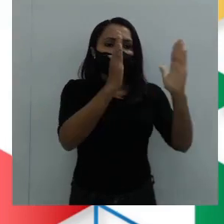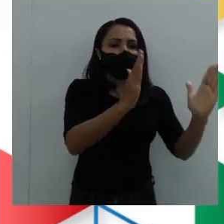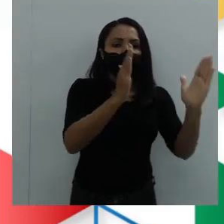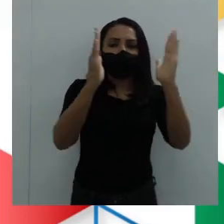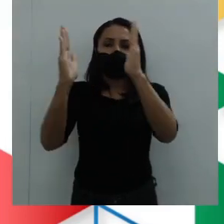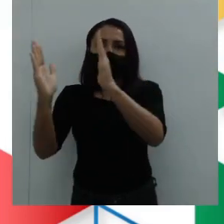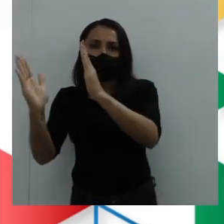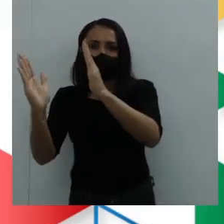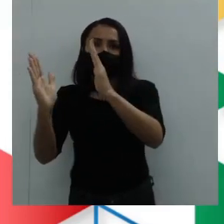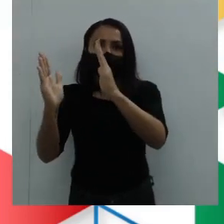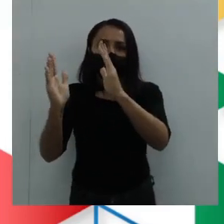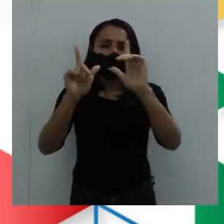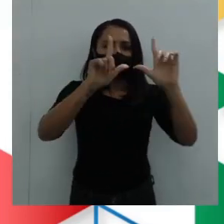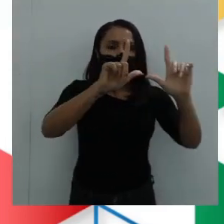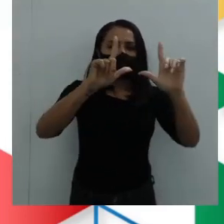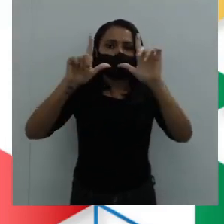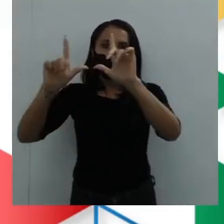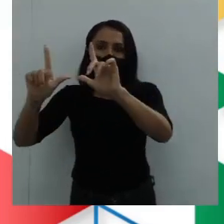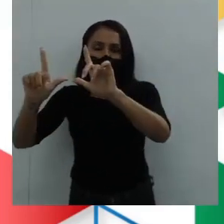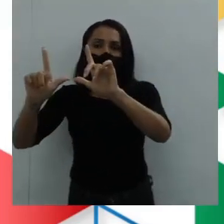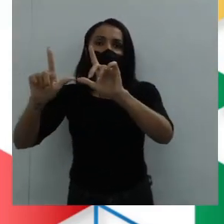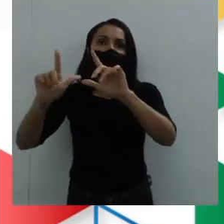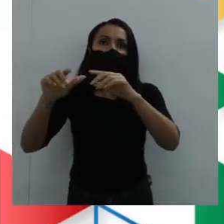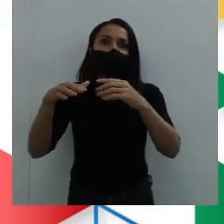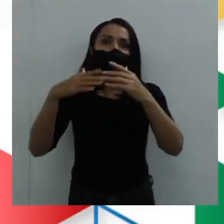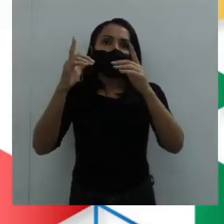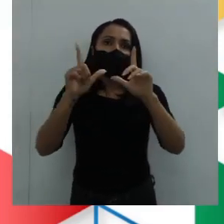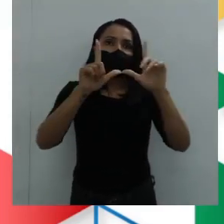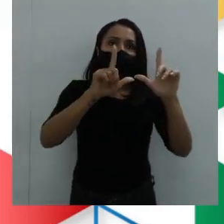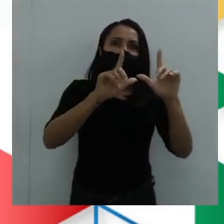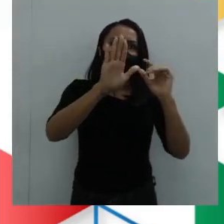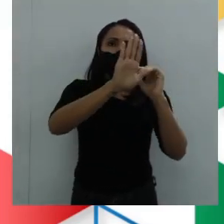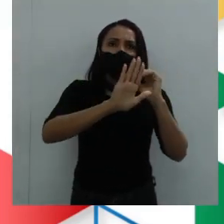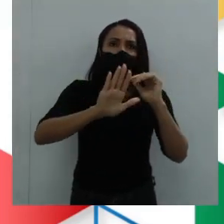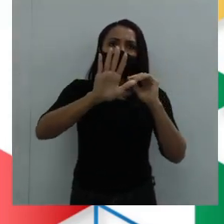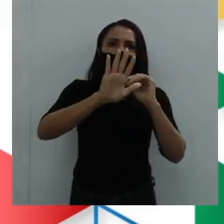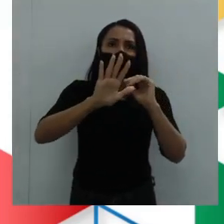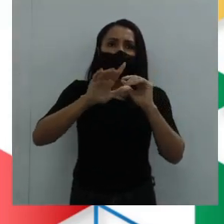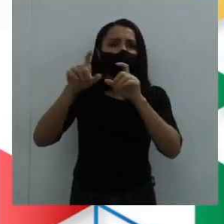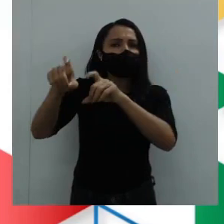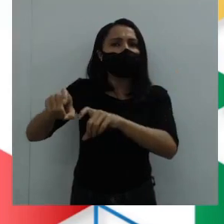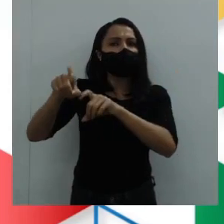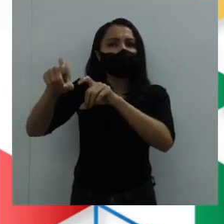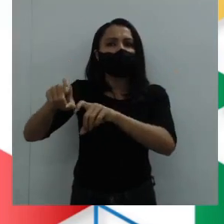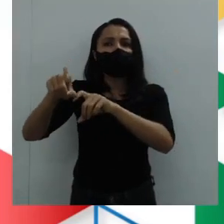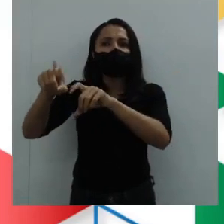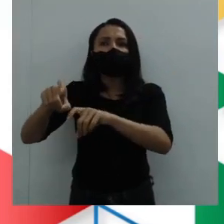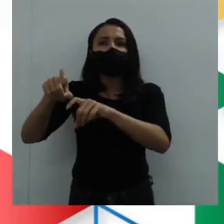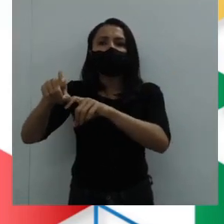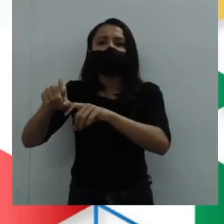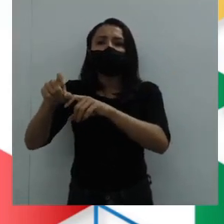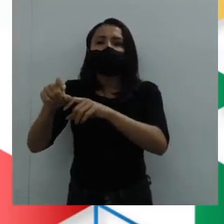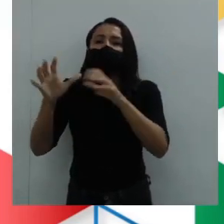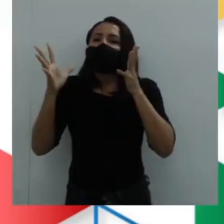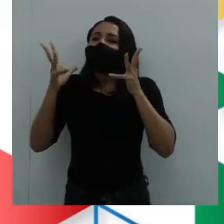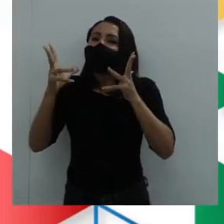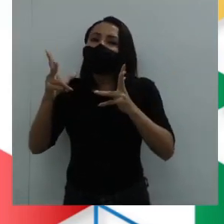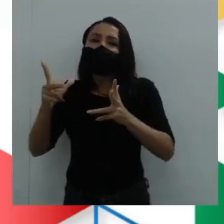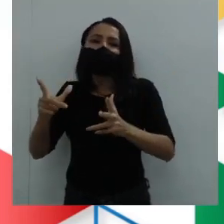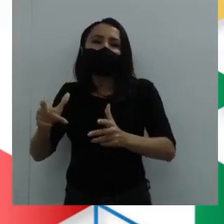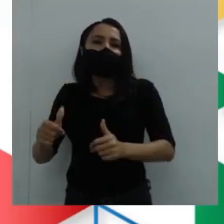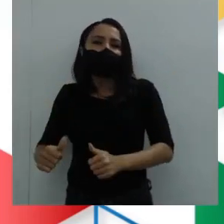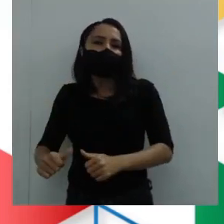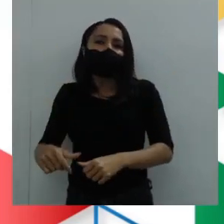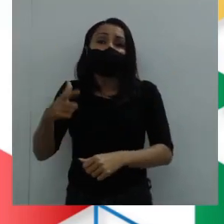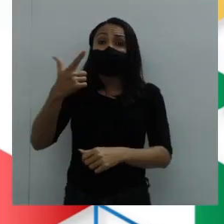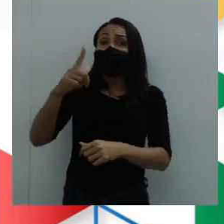imagem que está dividida no meio, você vê uma parte como se fosse uma parte de campo que não tem indústria, que não está poluindo, não tem os carros, não